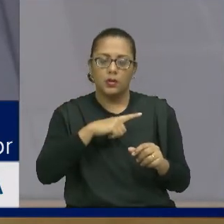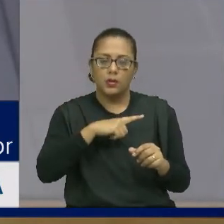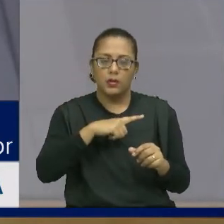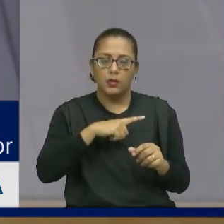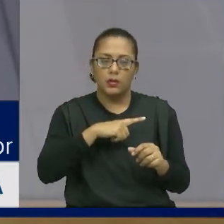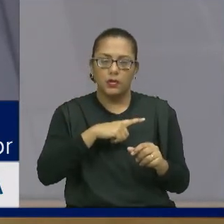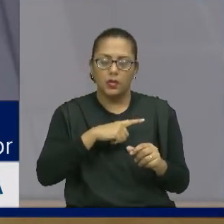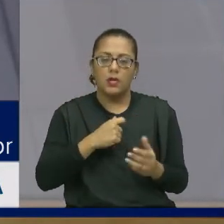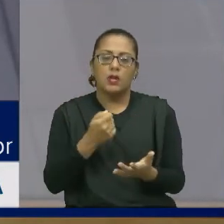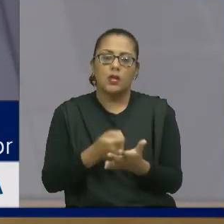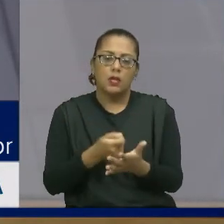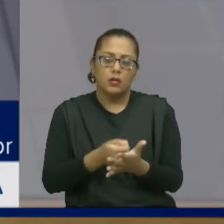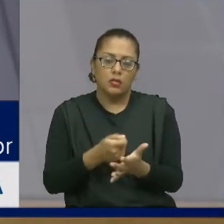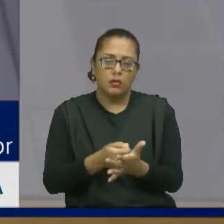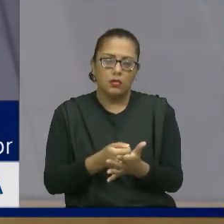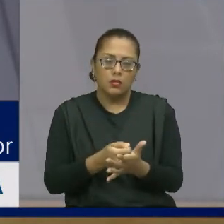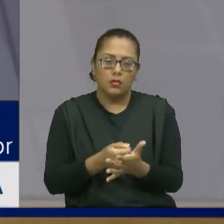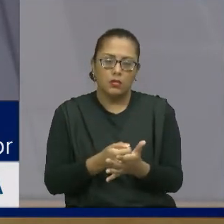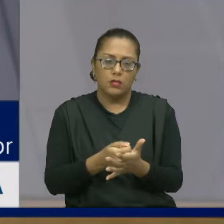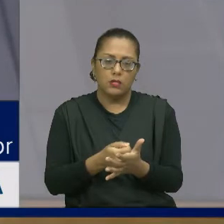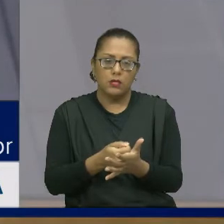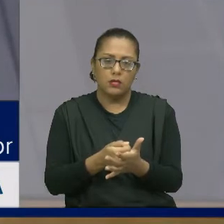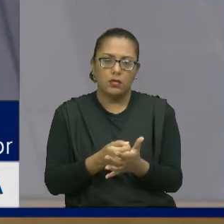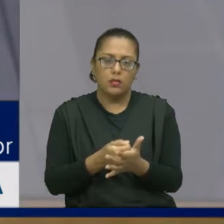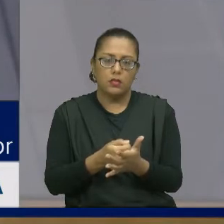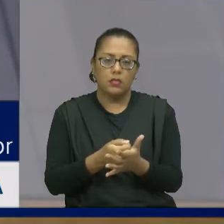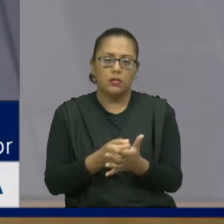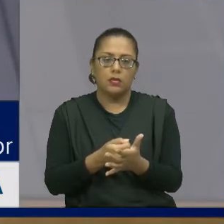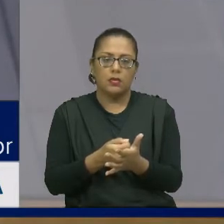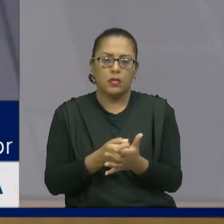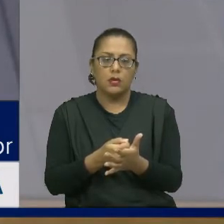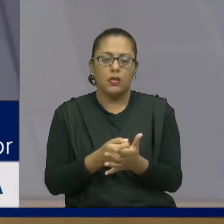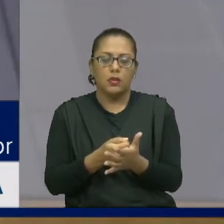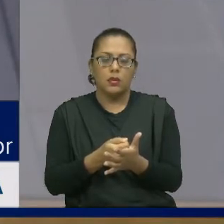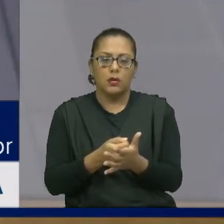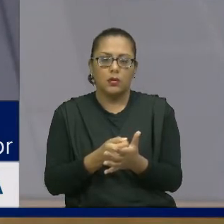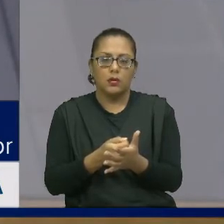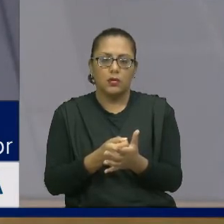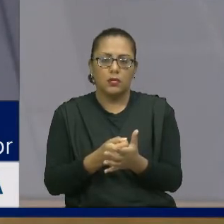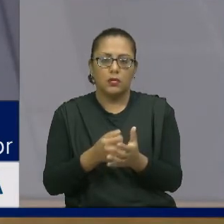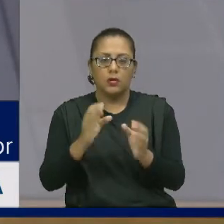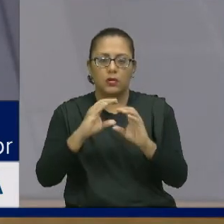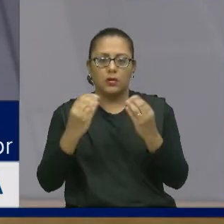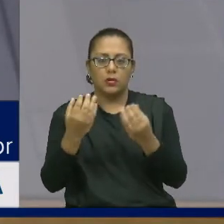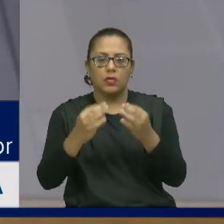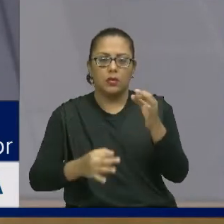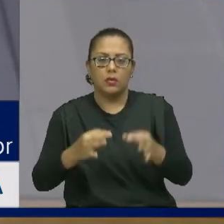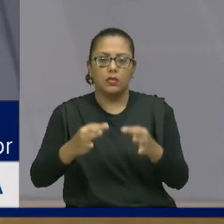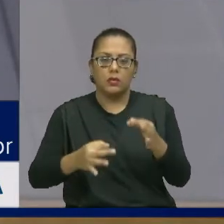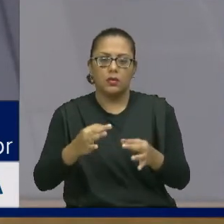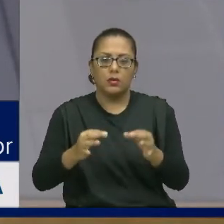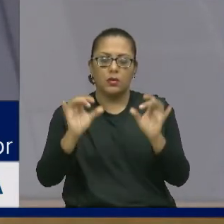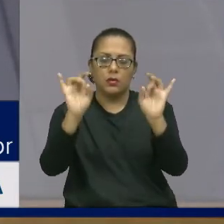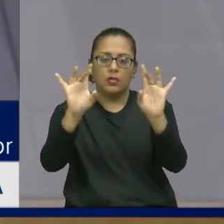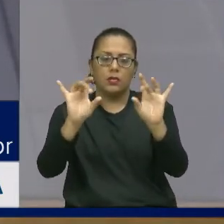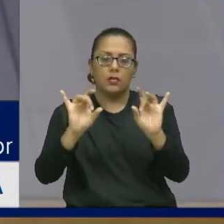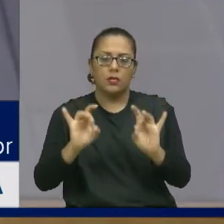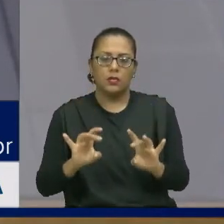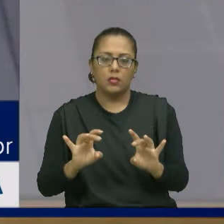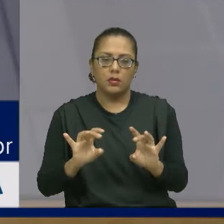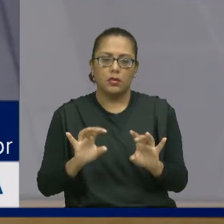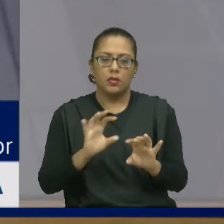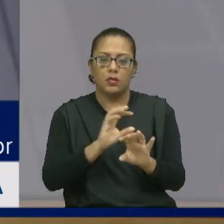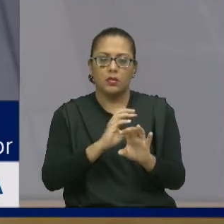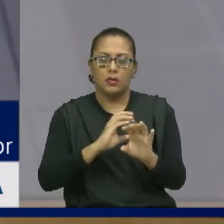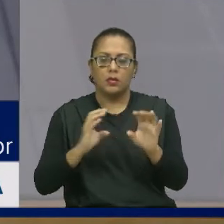mesmas exigências daqueles constantes na Câmara Julgadora Especial